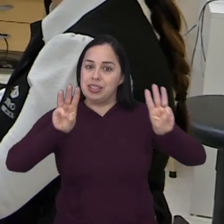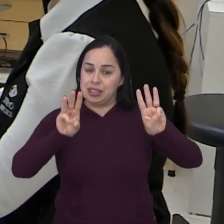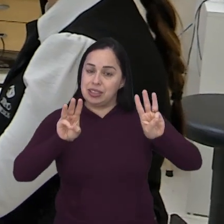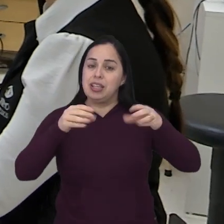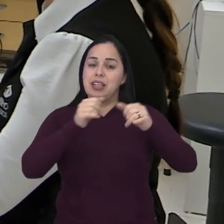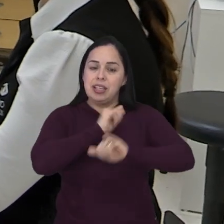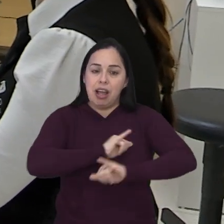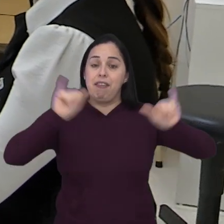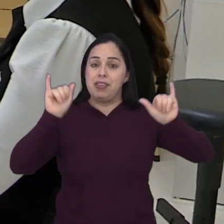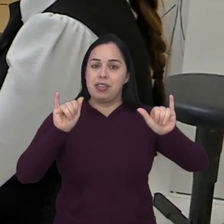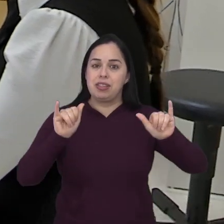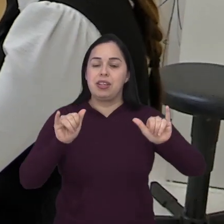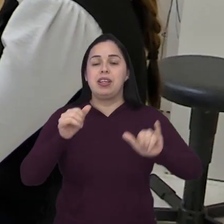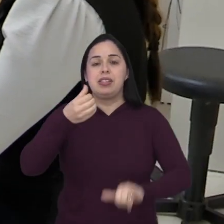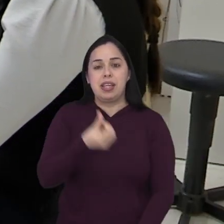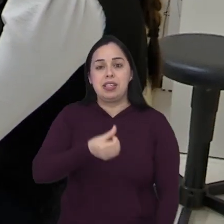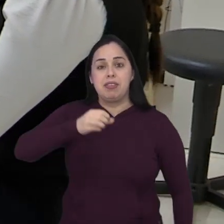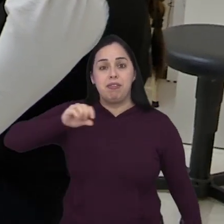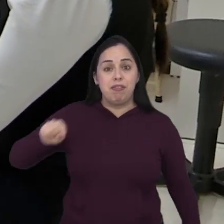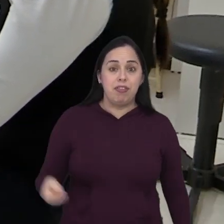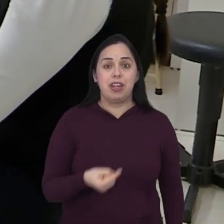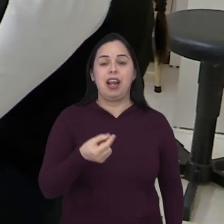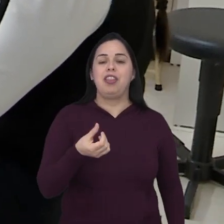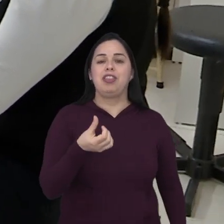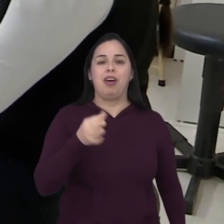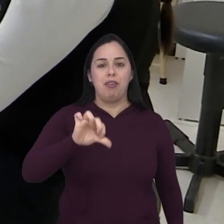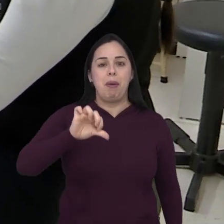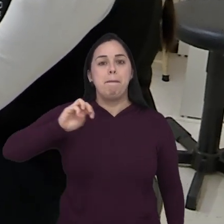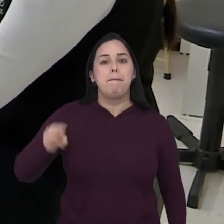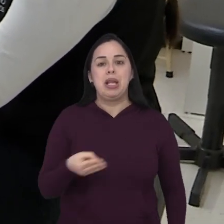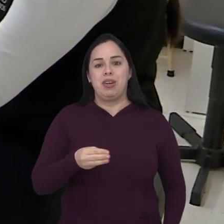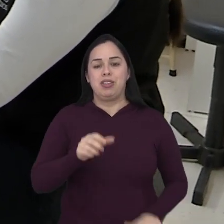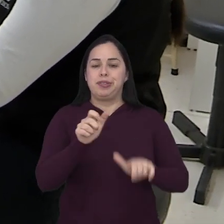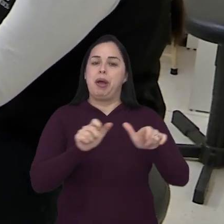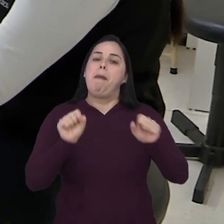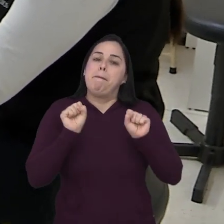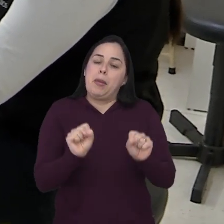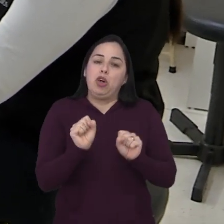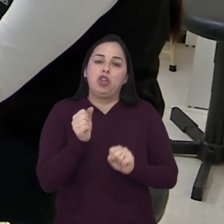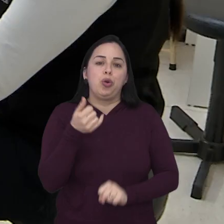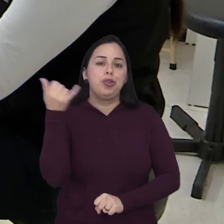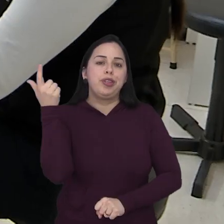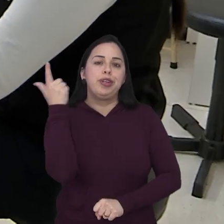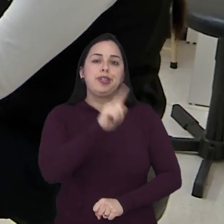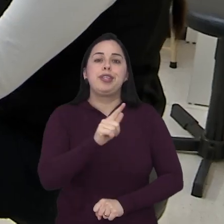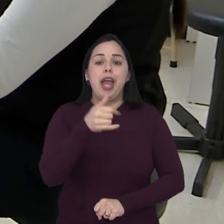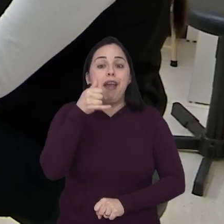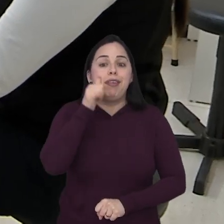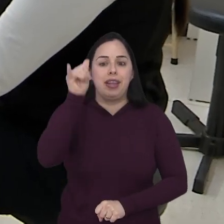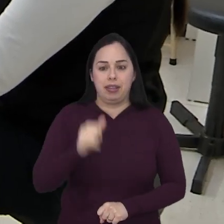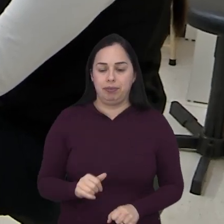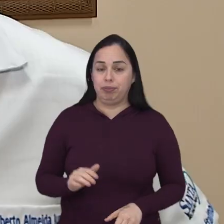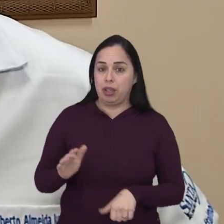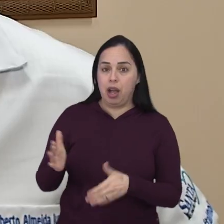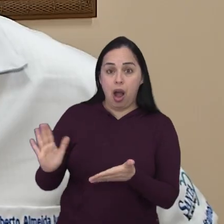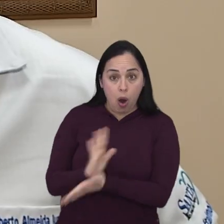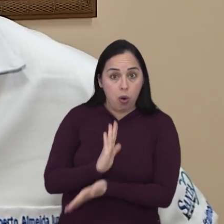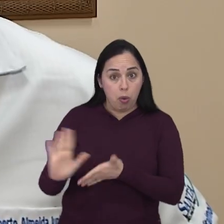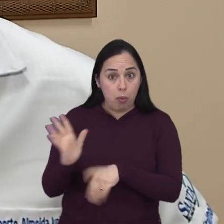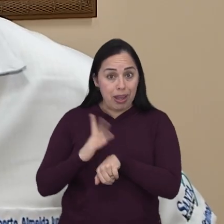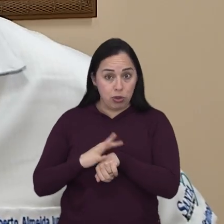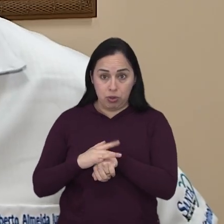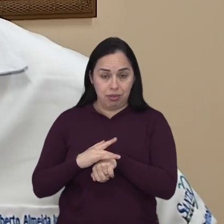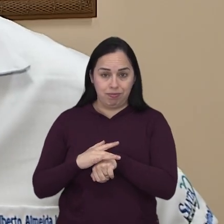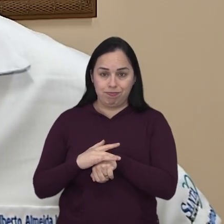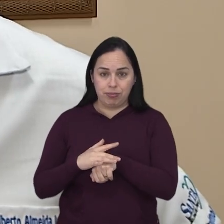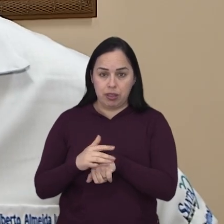cerca de 11,9 milhões de casos de deficiência visual ou cegueira poderiam ser evitados com o exame oftalmológico. Algumas